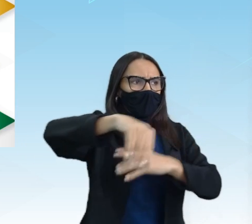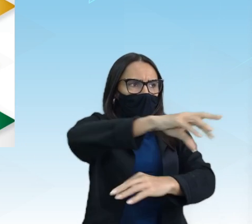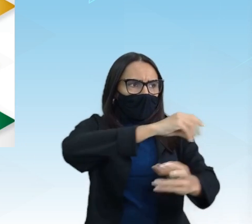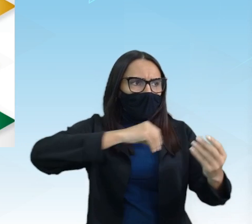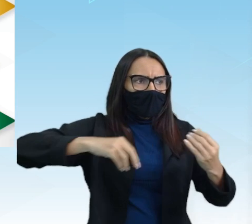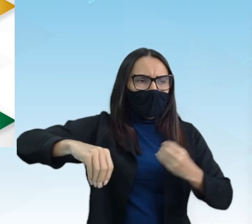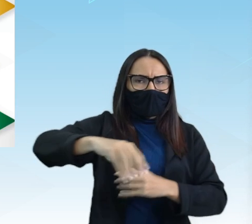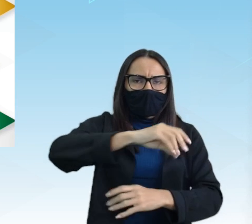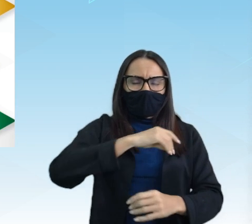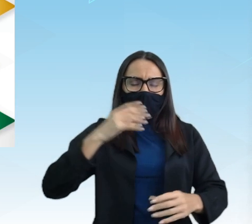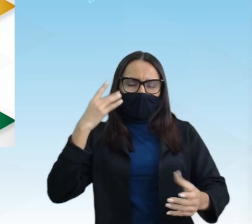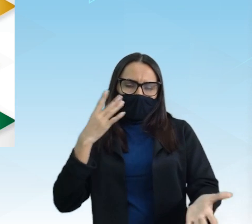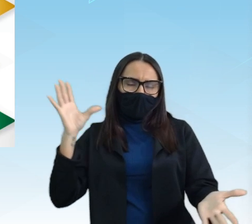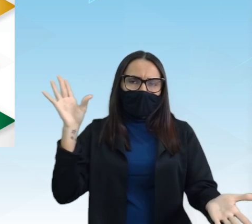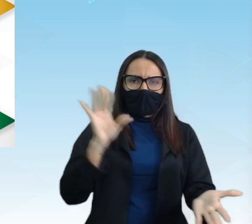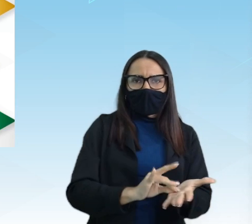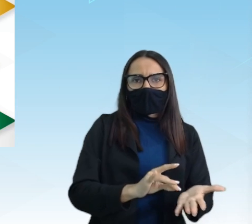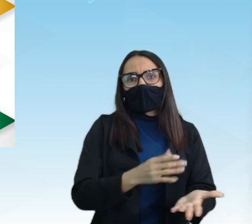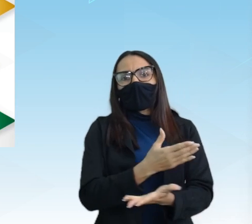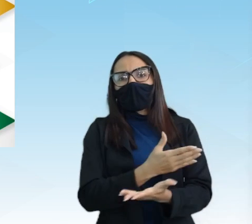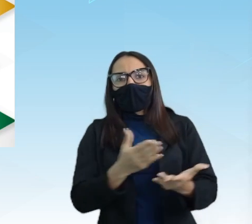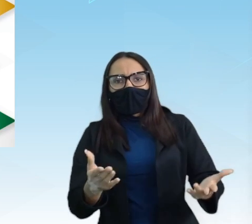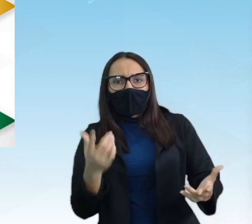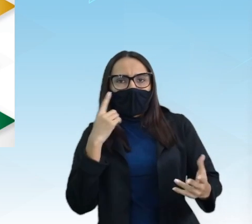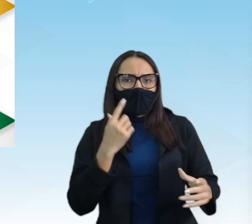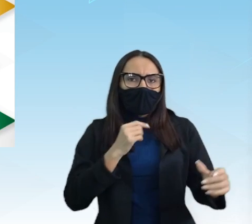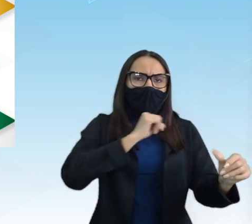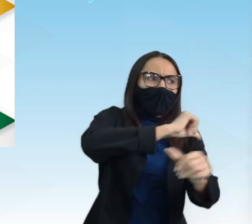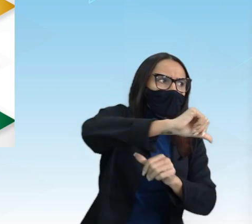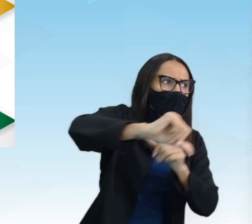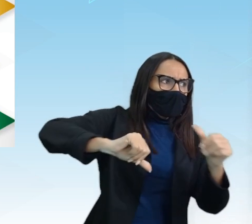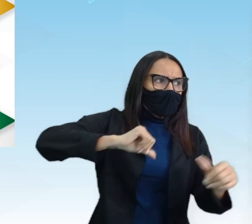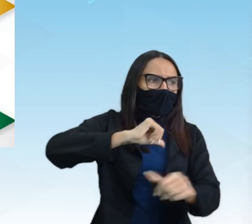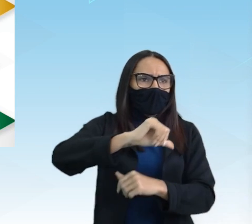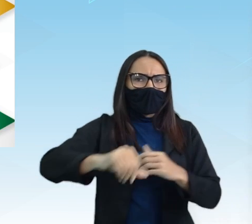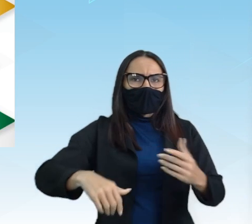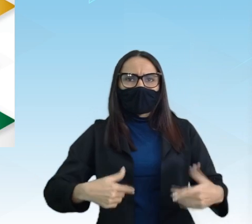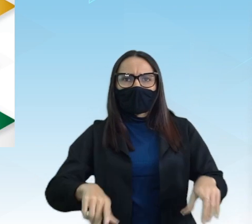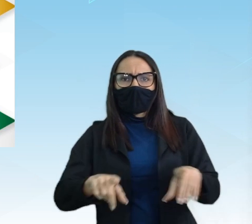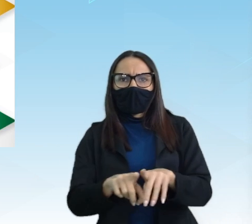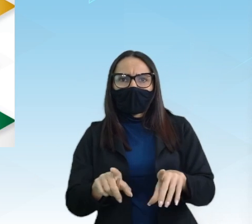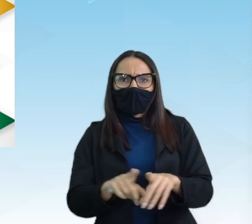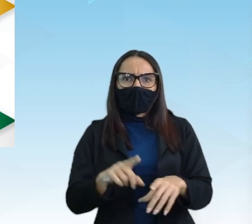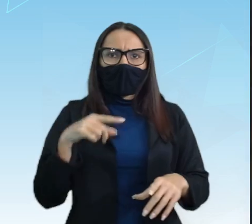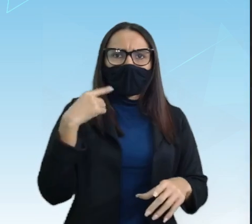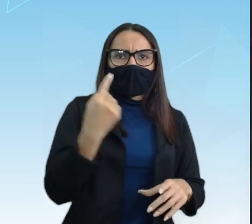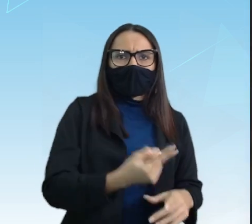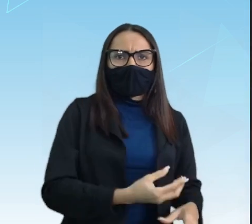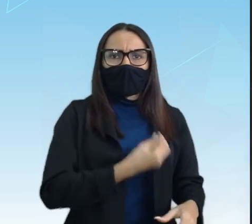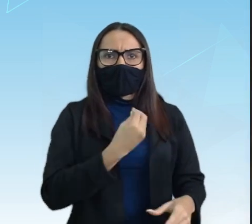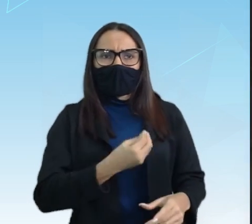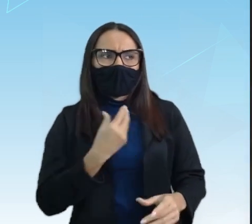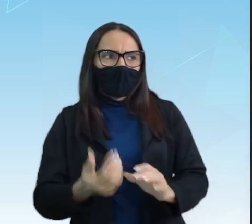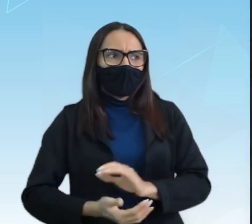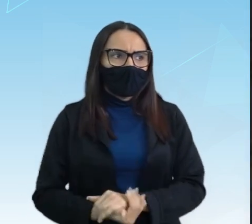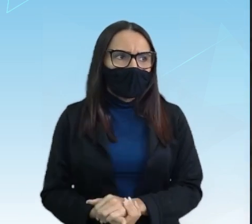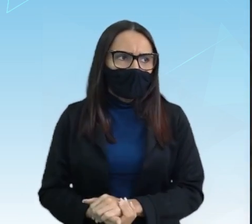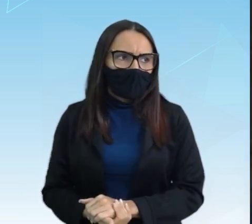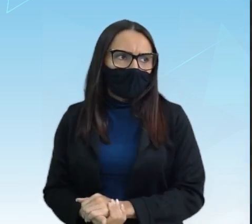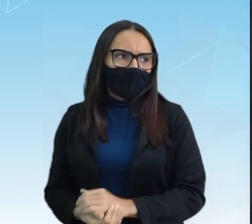produzir, fixar e, com isso, modificar o meio ambiente para a nossa sobrevivência.